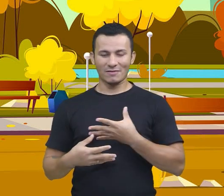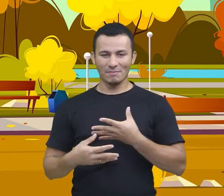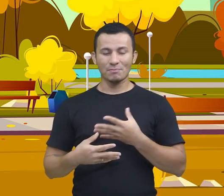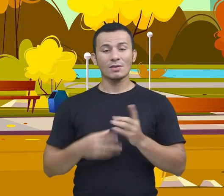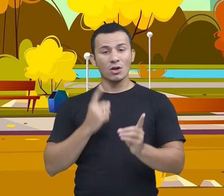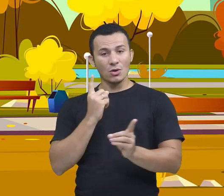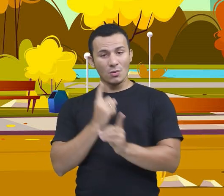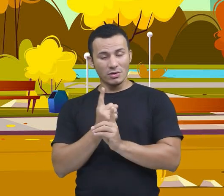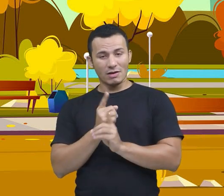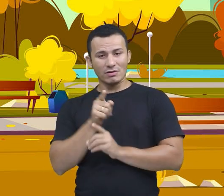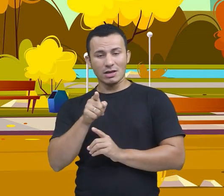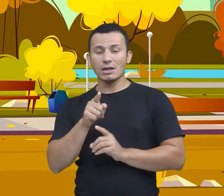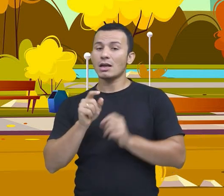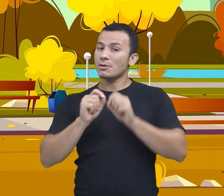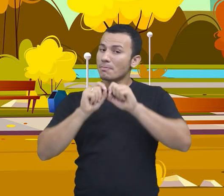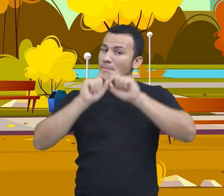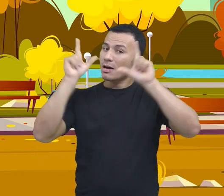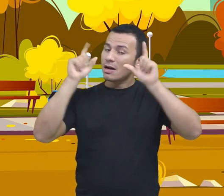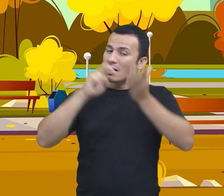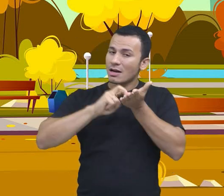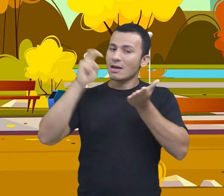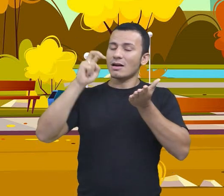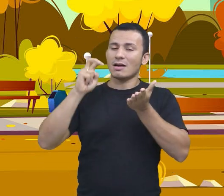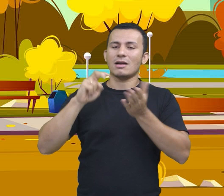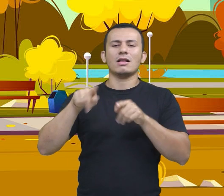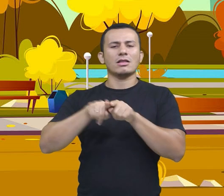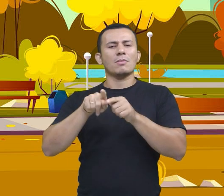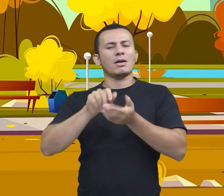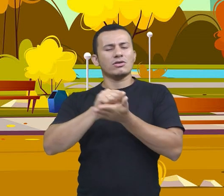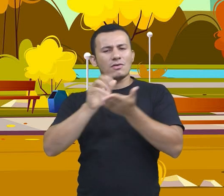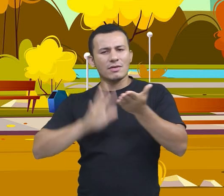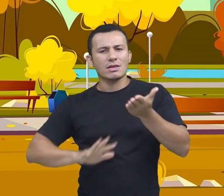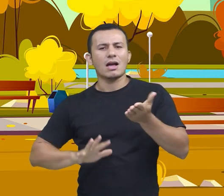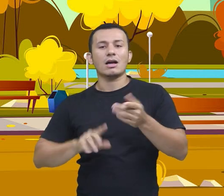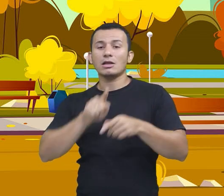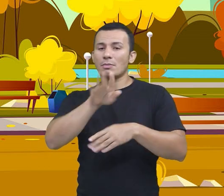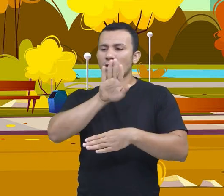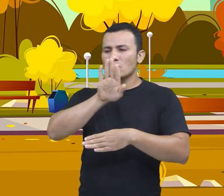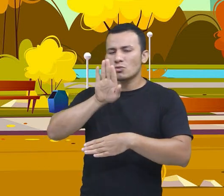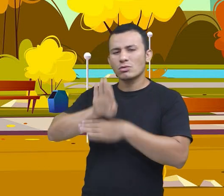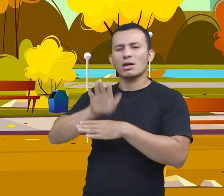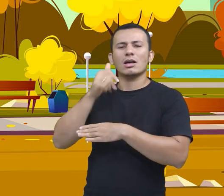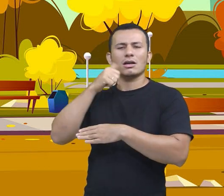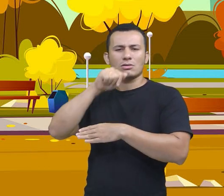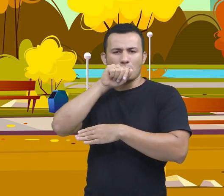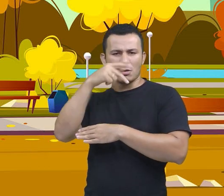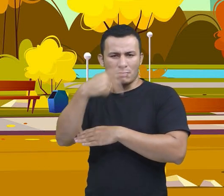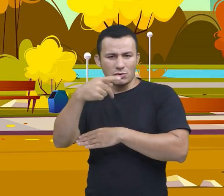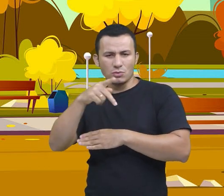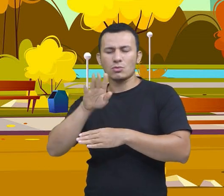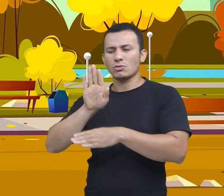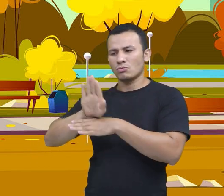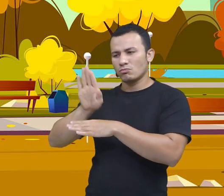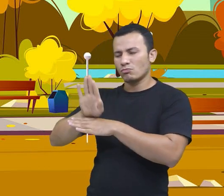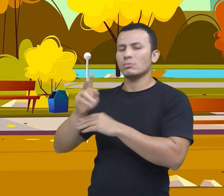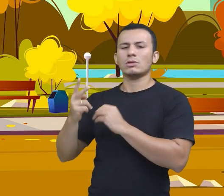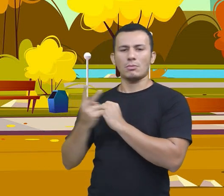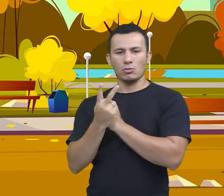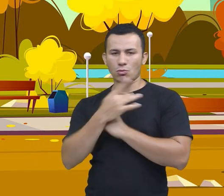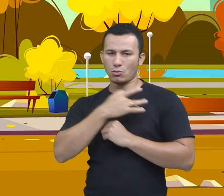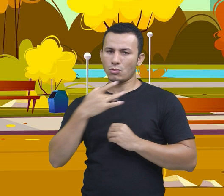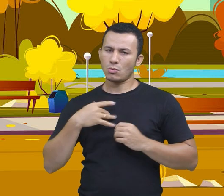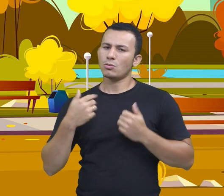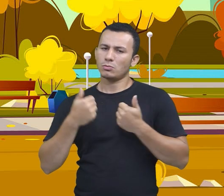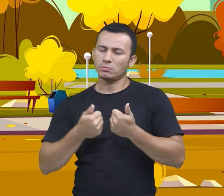aqui, acorde cedo, faça suas atividades, ajude a mamãe em casa, se previna e vem